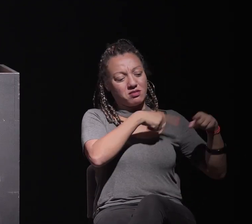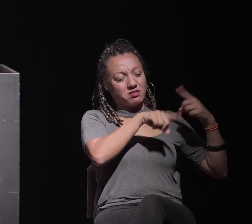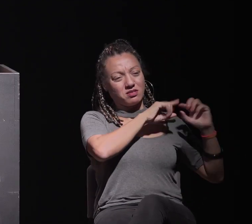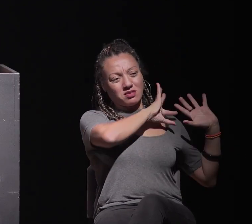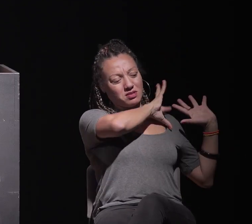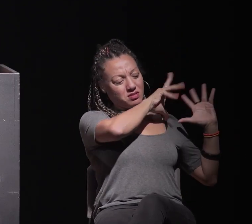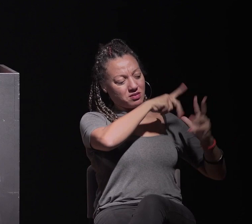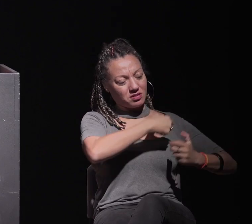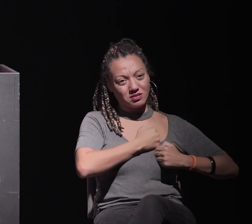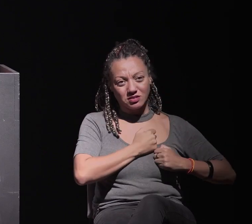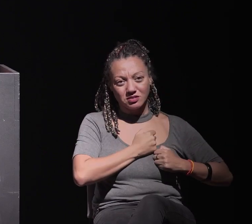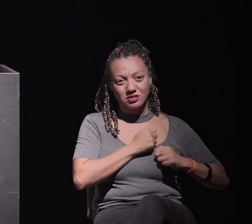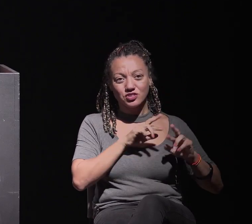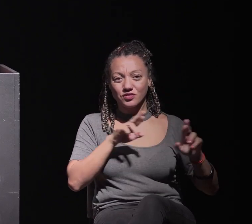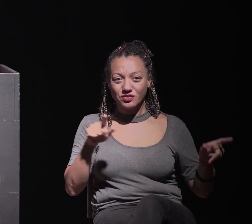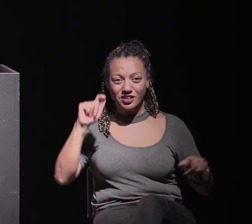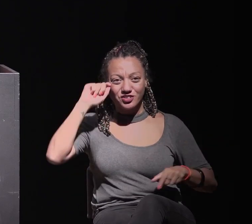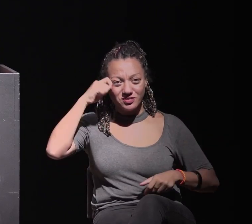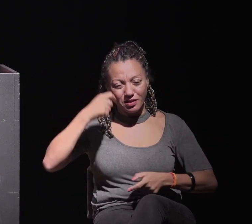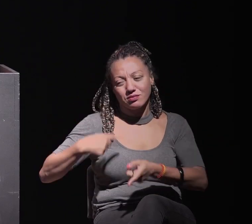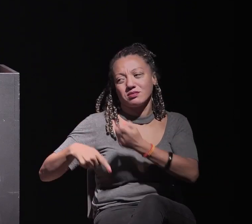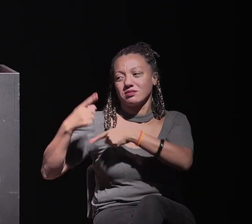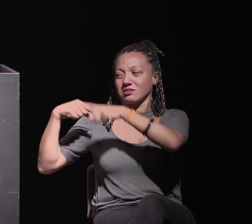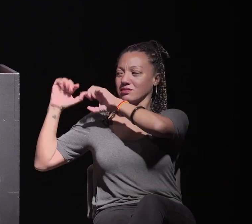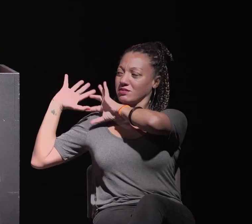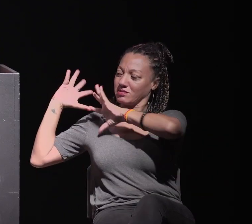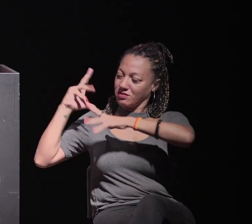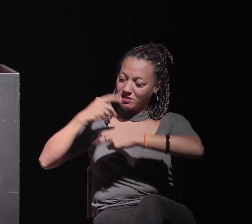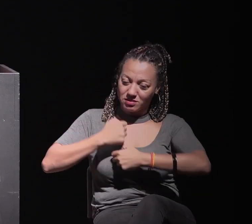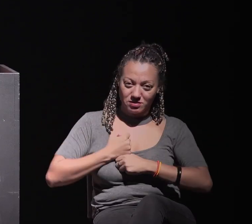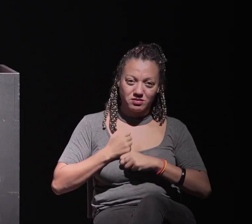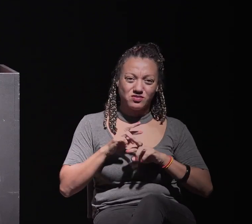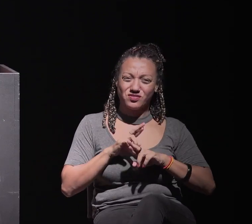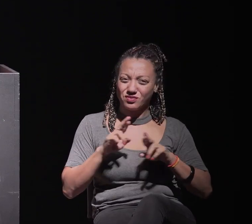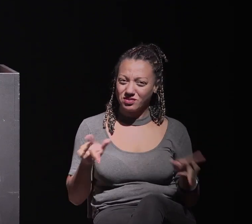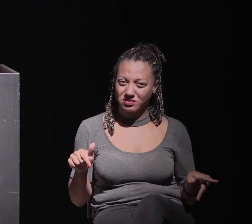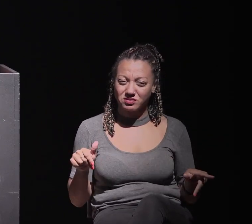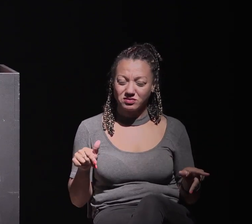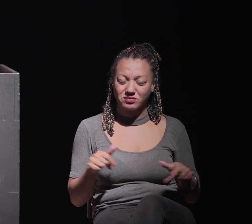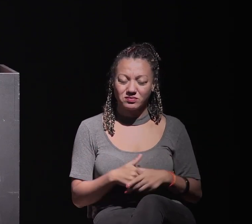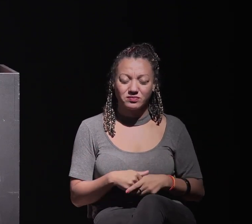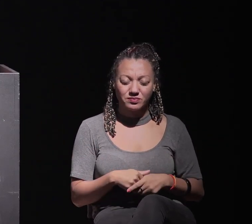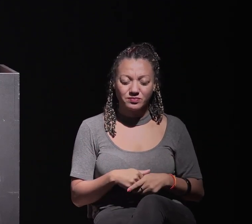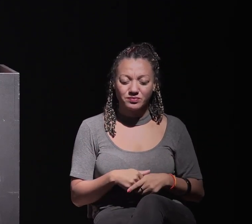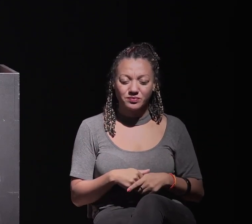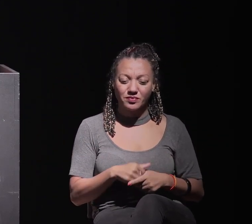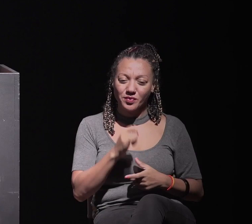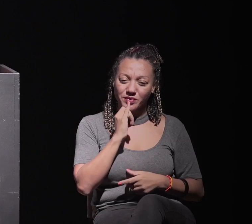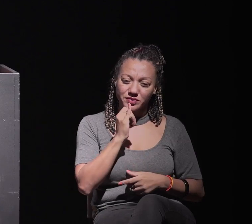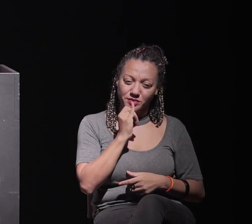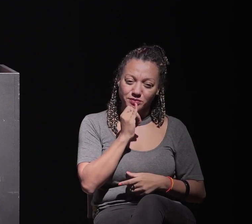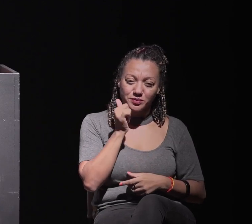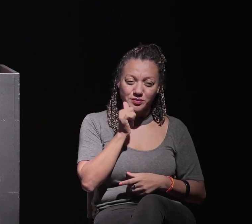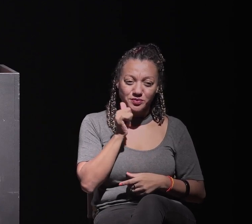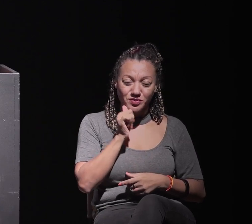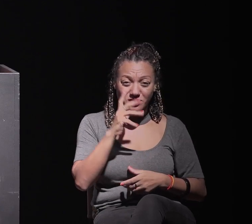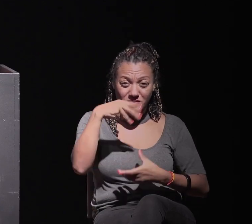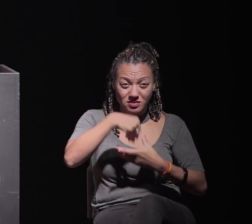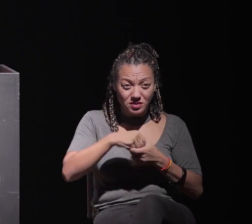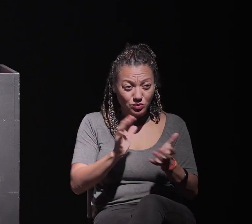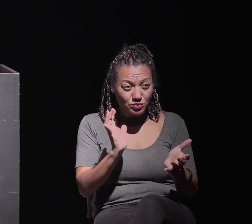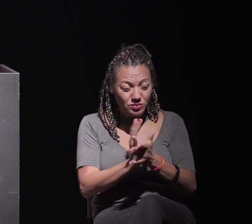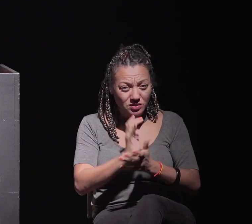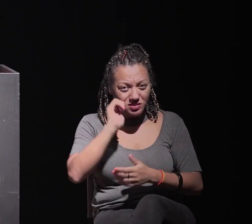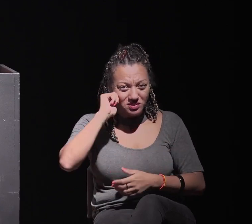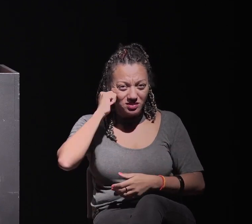uma experiência ancestral marcada pela atuação de mulheres, que nos ensina que as mulheres nas comunidades negras, o